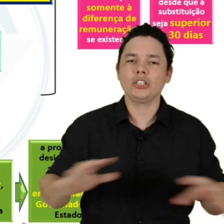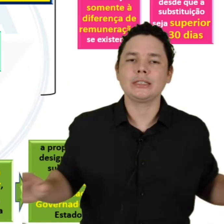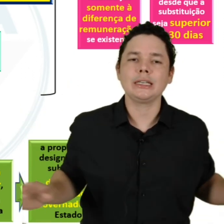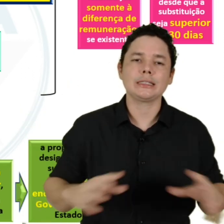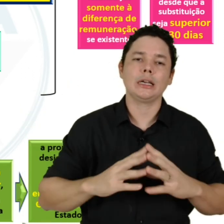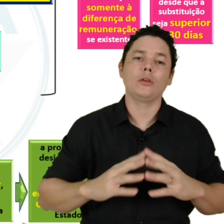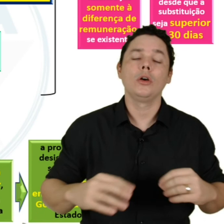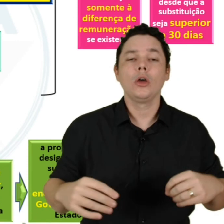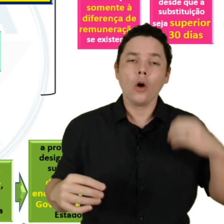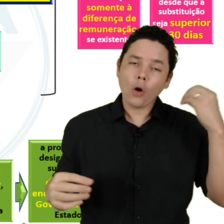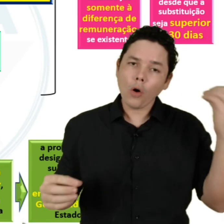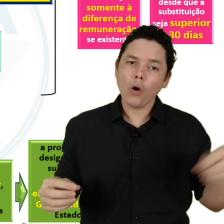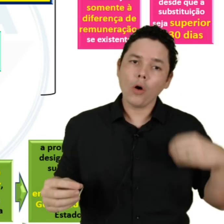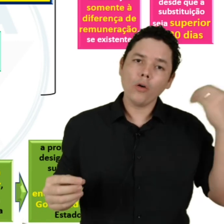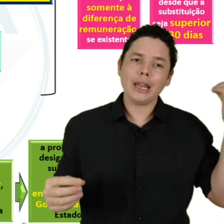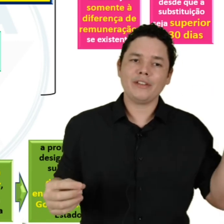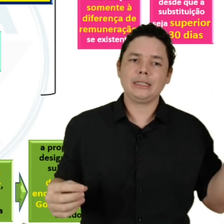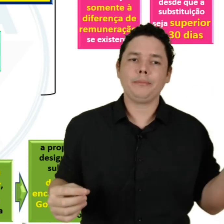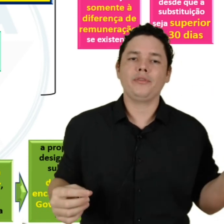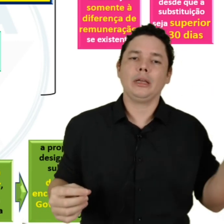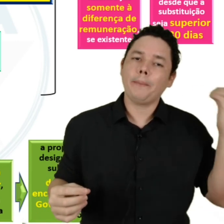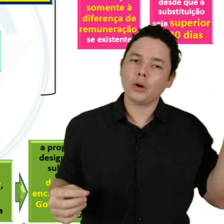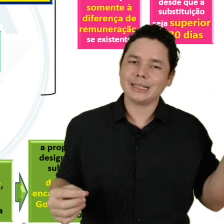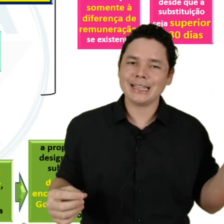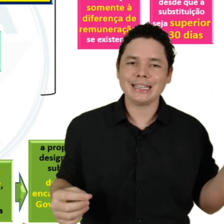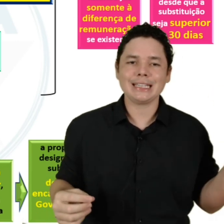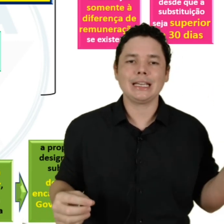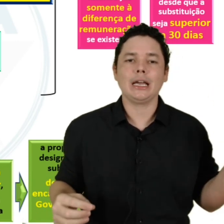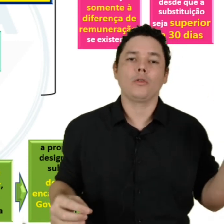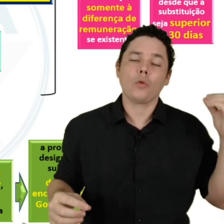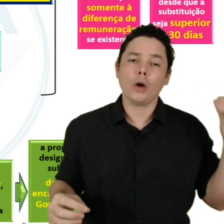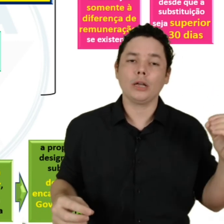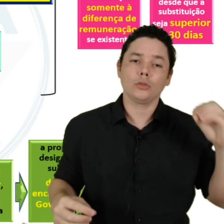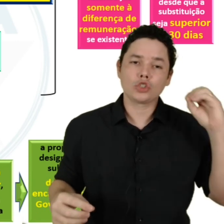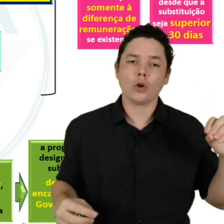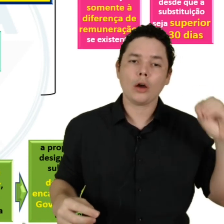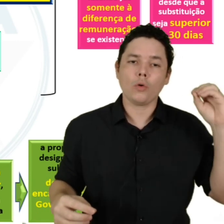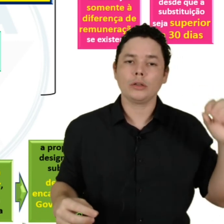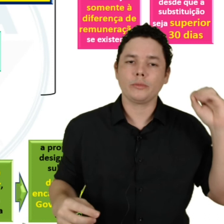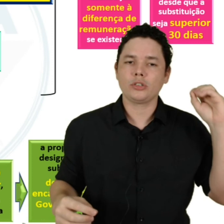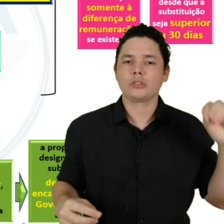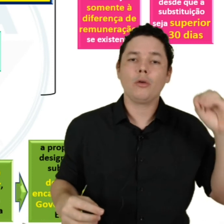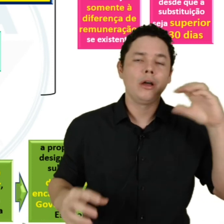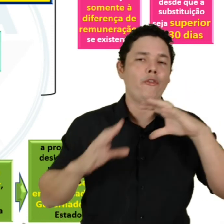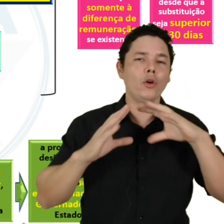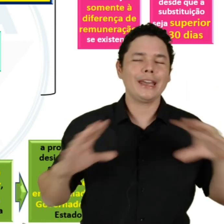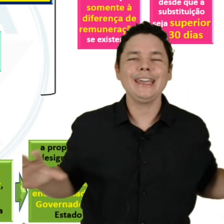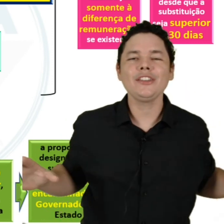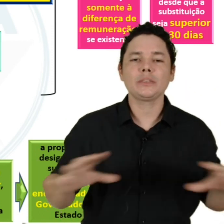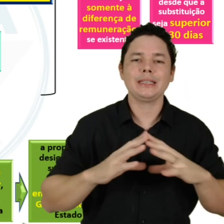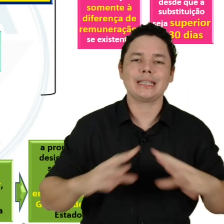independente de designação. Ou ela vai ser provida por designação. Quando? Só quando a substituição